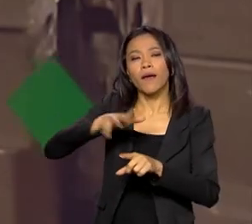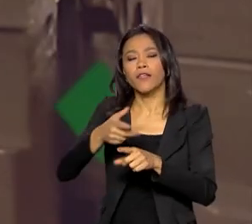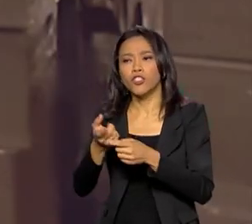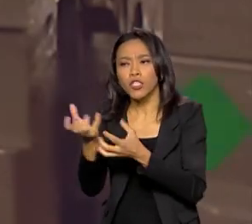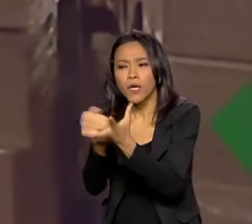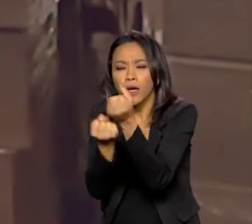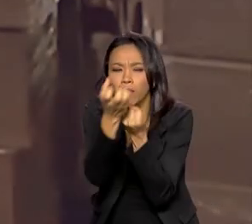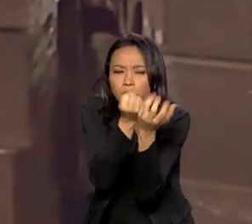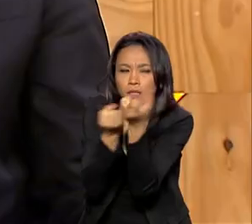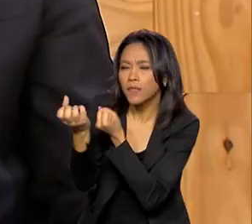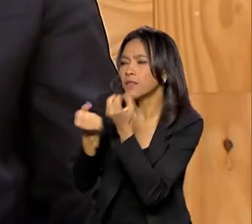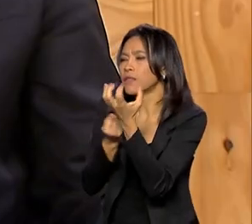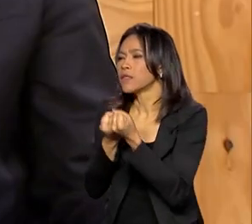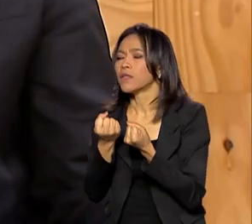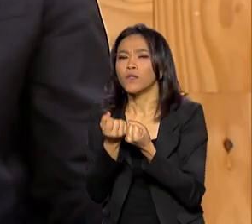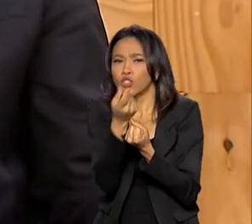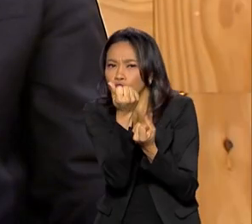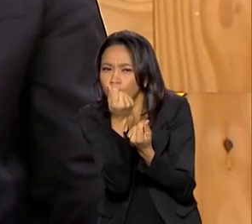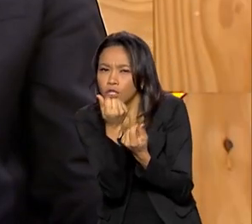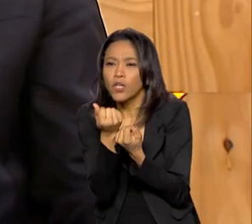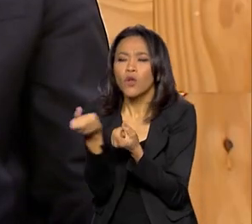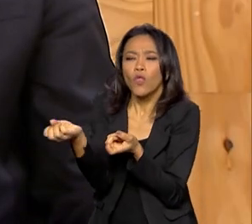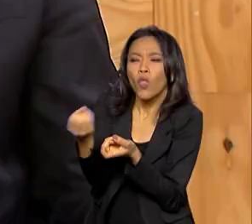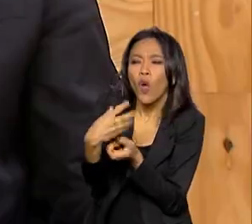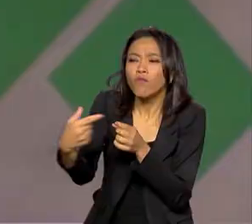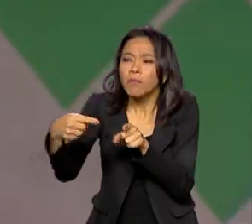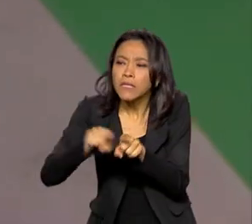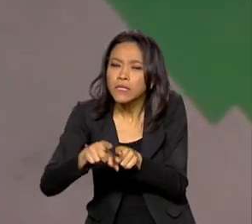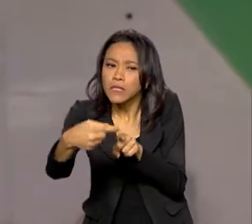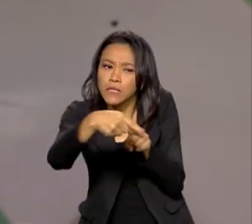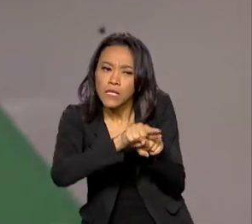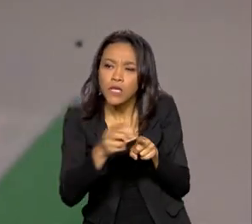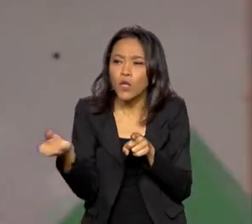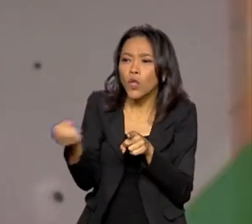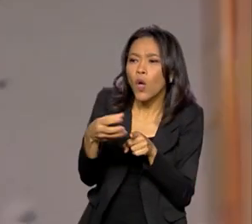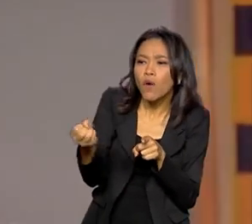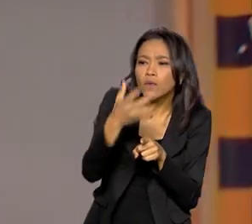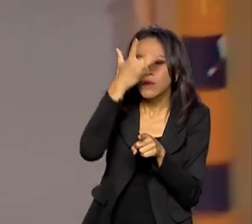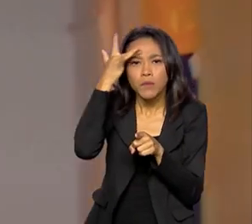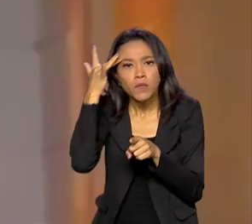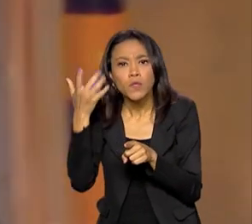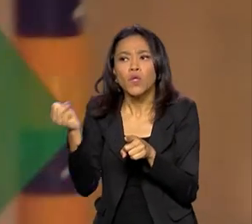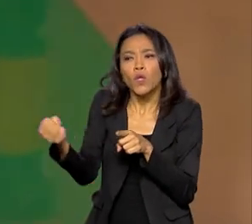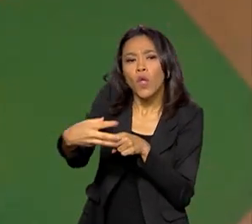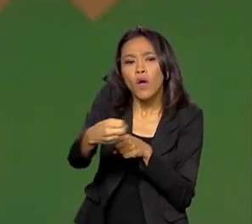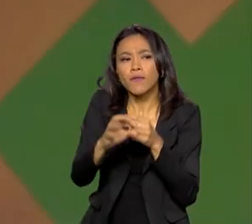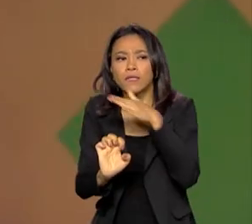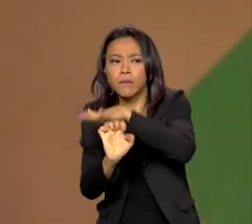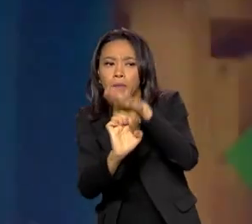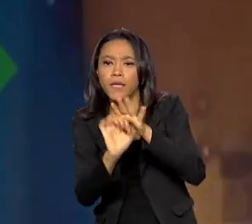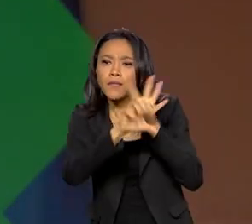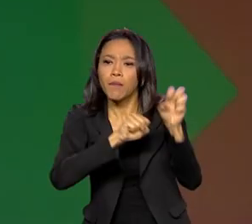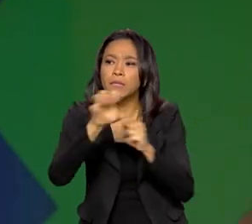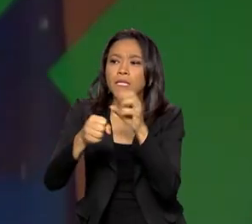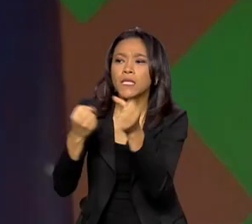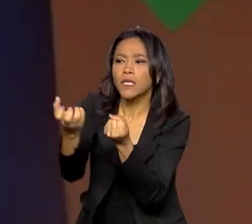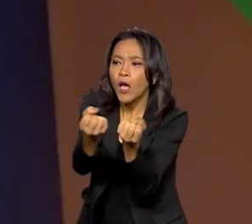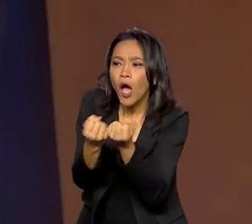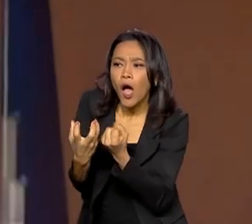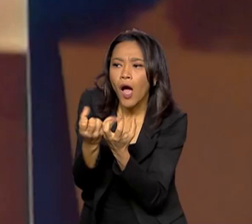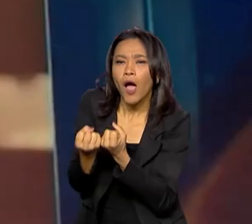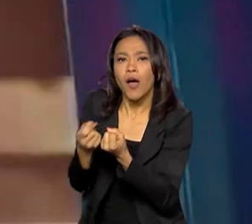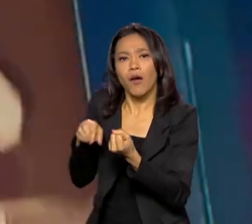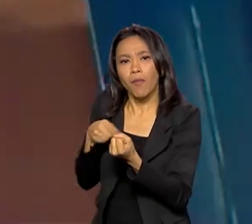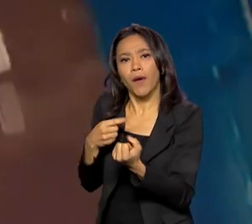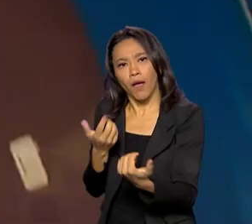captação de novos clientes, novos parceiros, né? Dentro daquele princípio que rege fundamentalmente